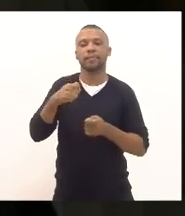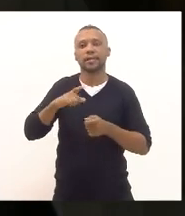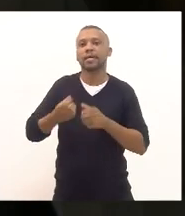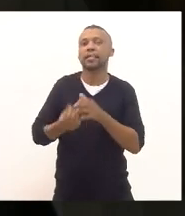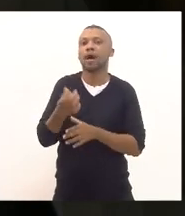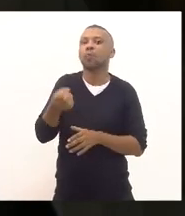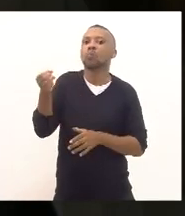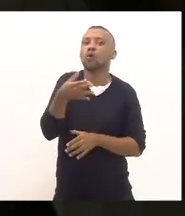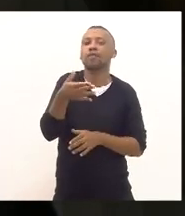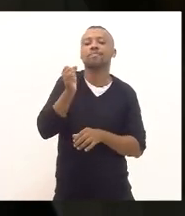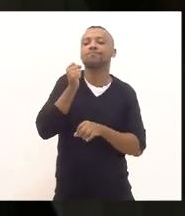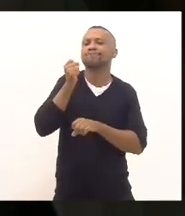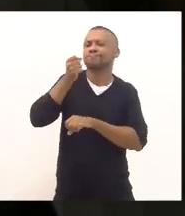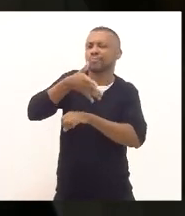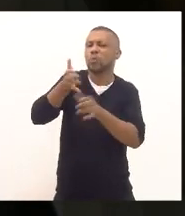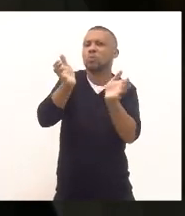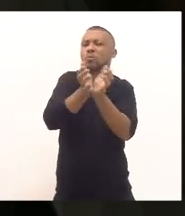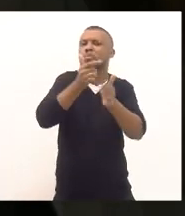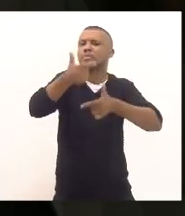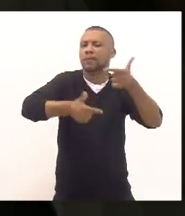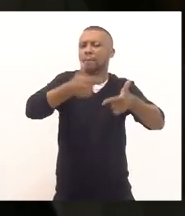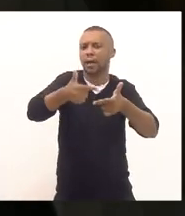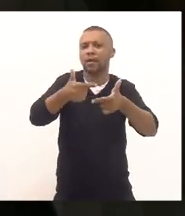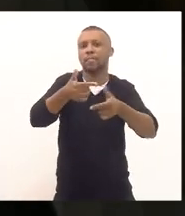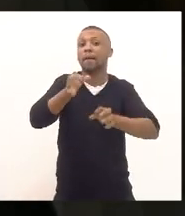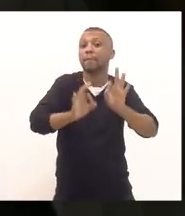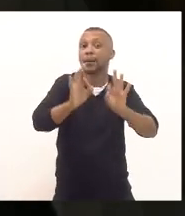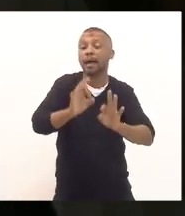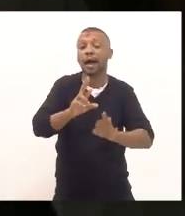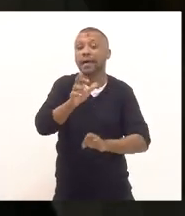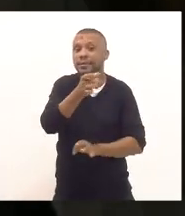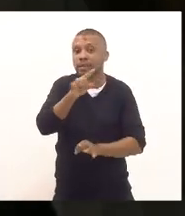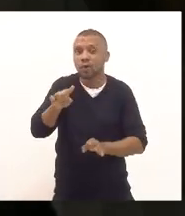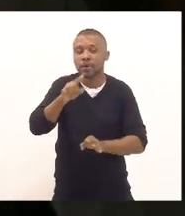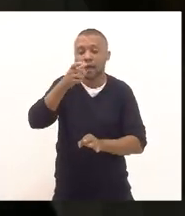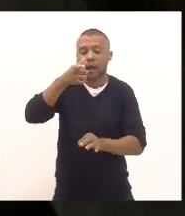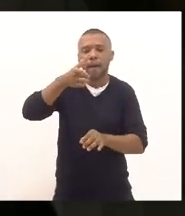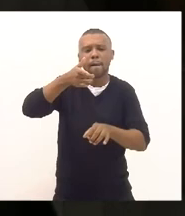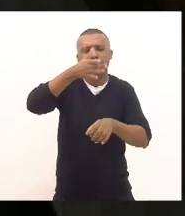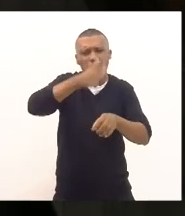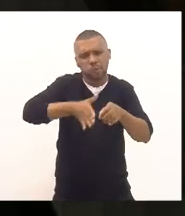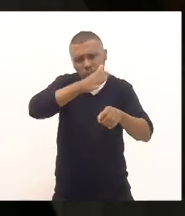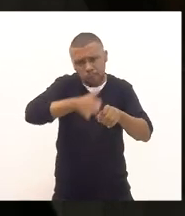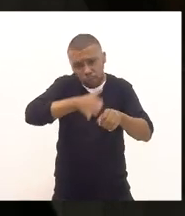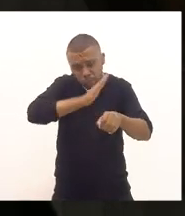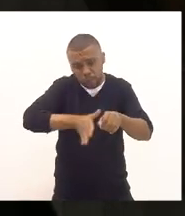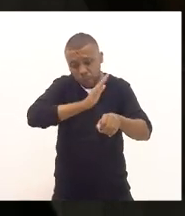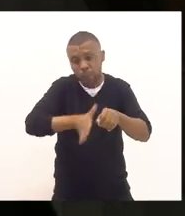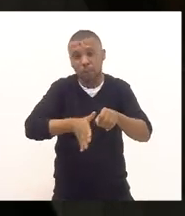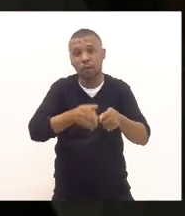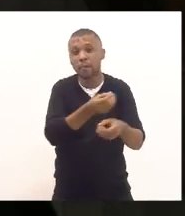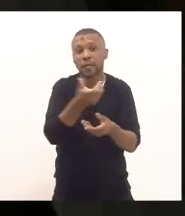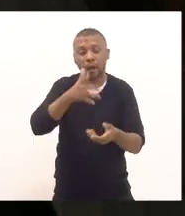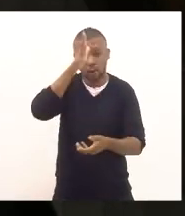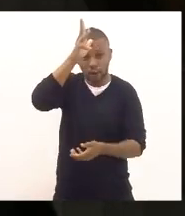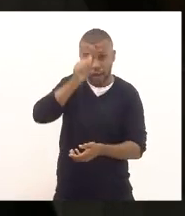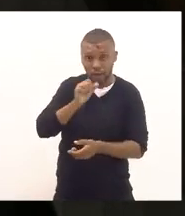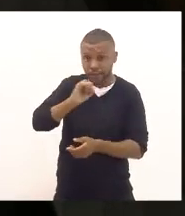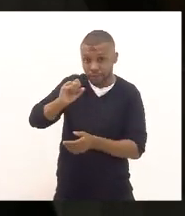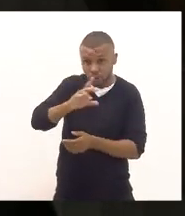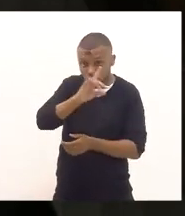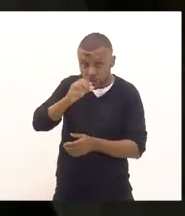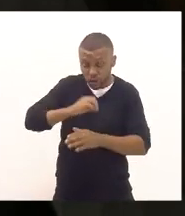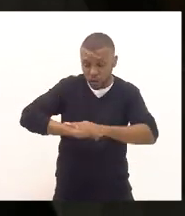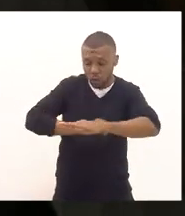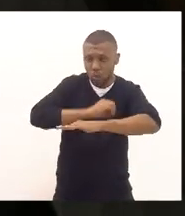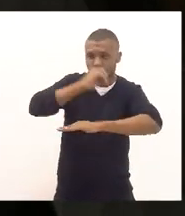turno de trabalho que é de madrugada para preparar a ração que é picada para os galos o que se for a partir do dia do dia claro que já